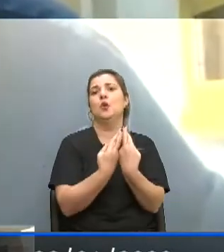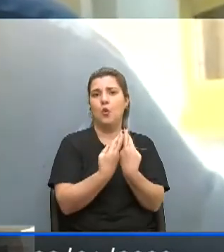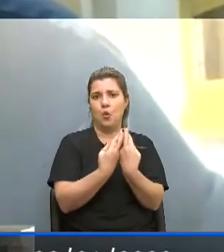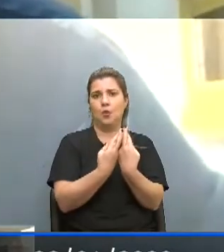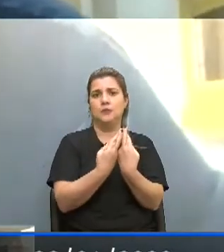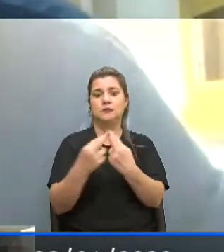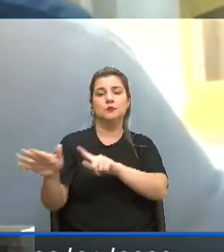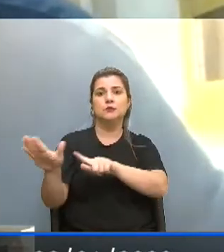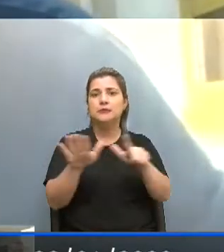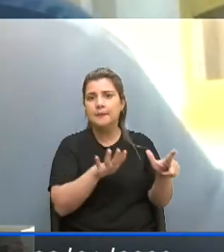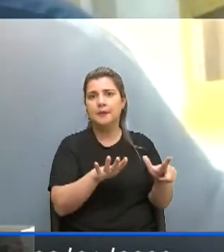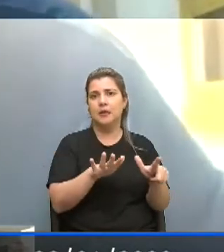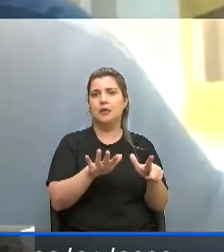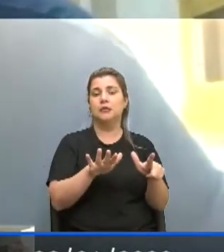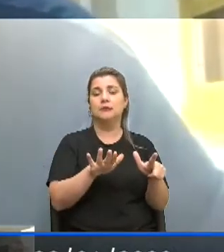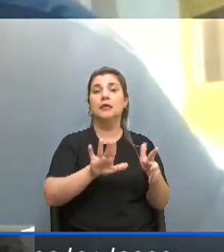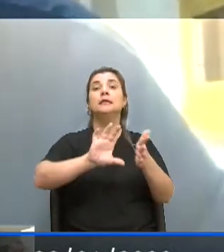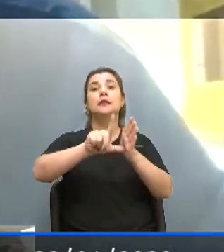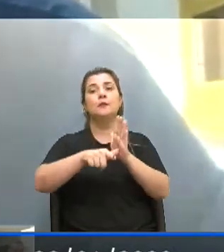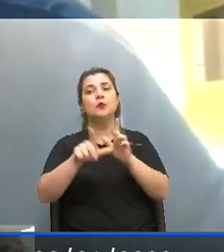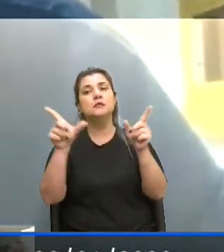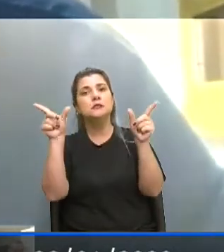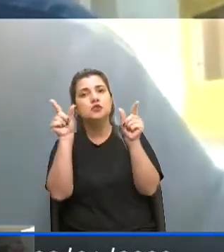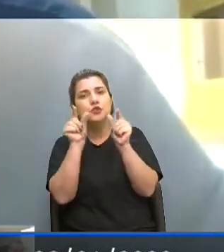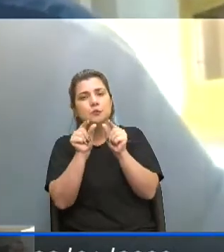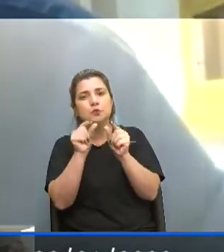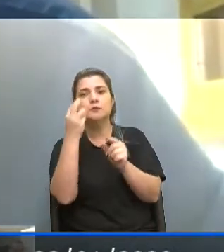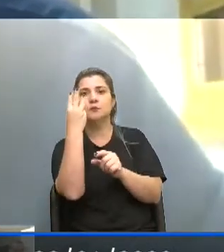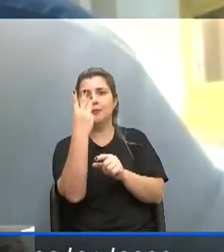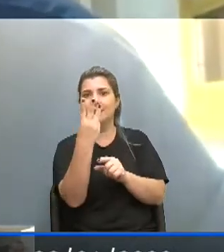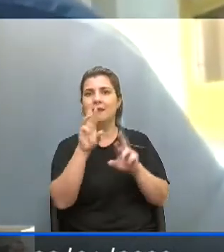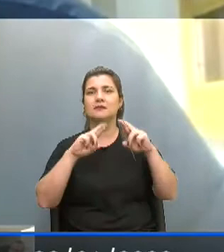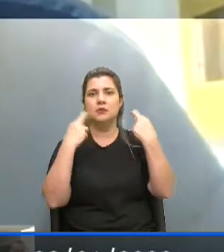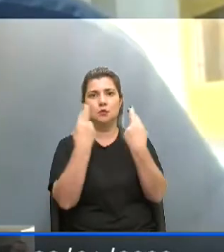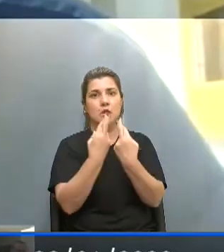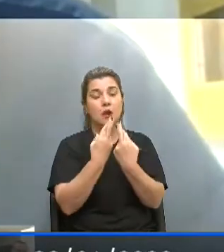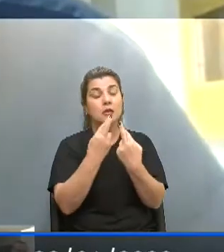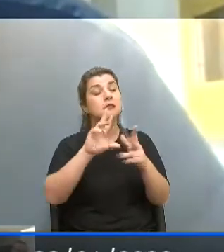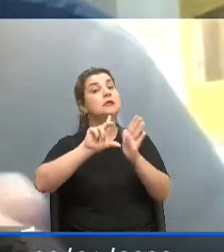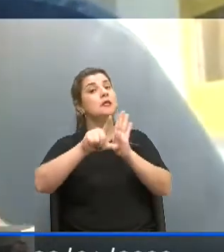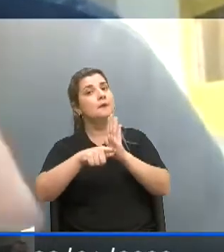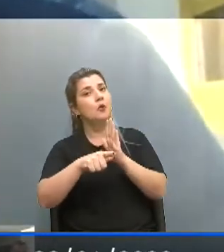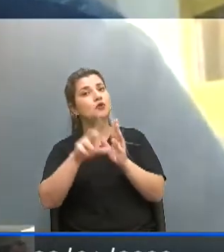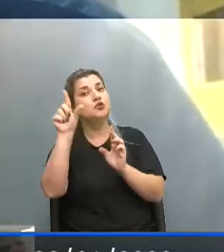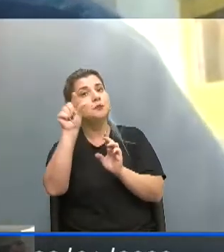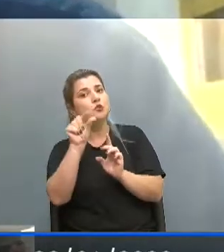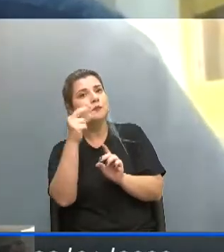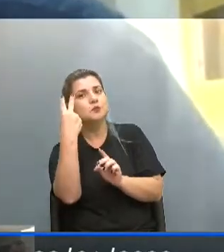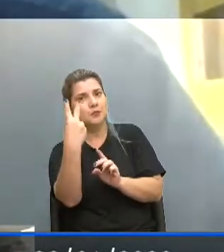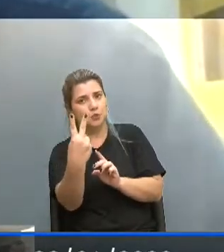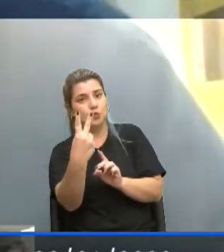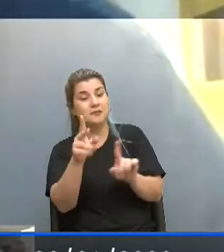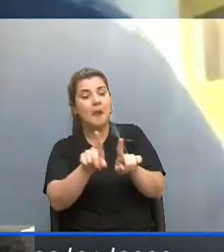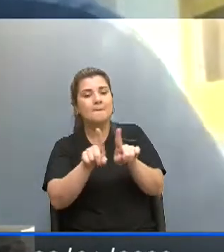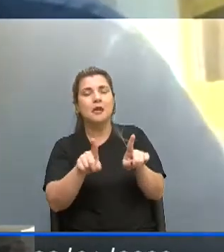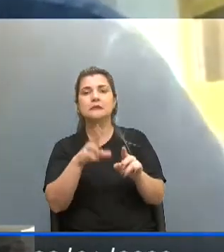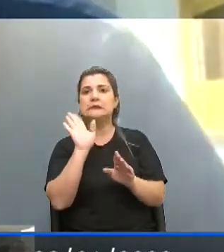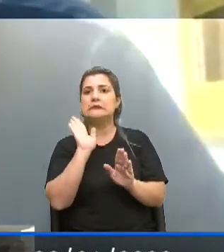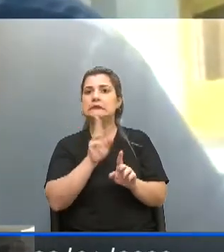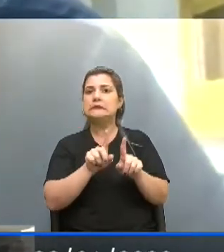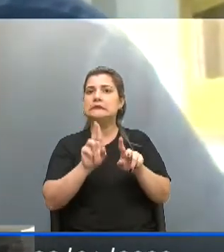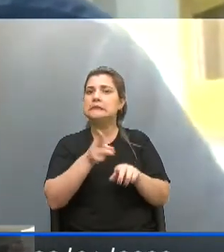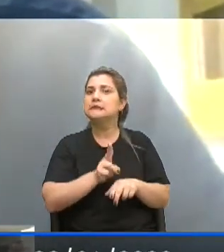2 semanas, depois reduzimos para 3. Reuniões, depois começamos a fazer 2, mas sempre focando nas dificuldades do setor e